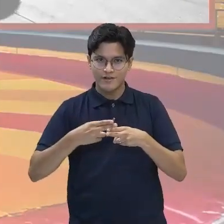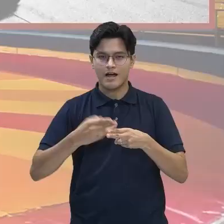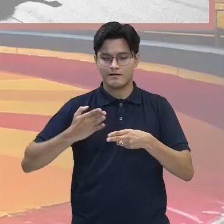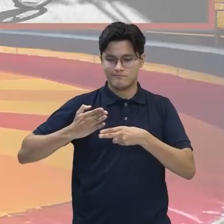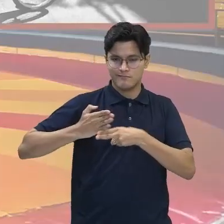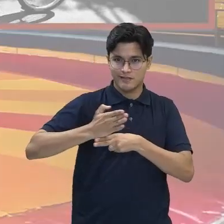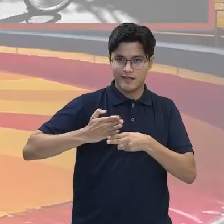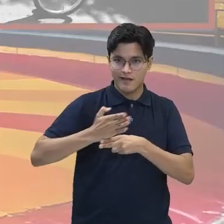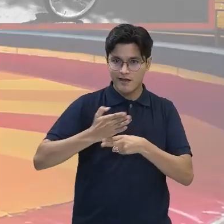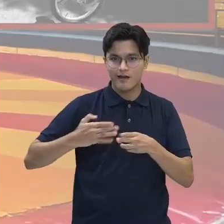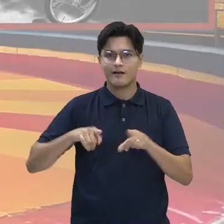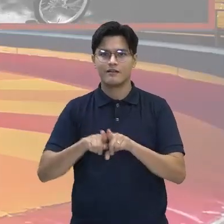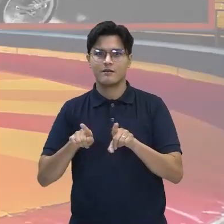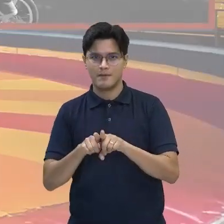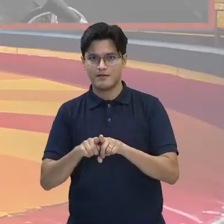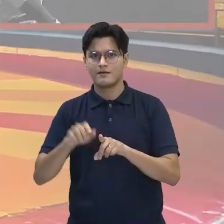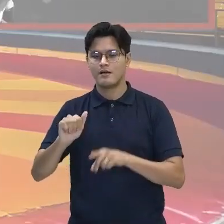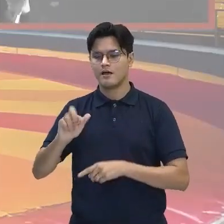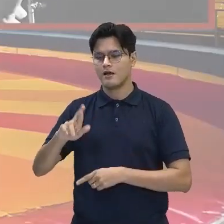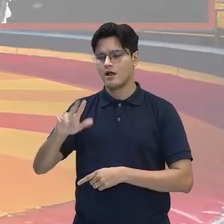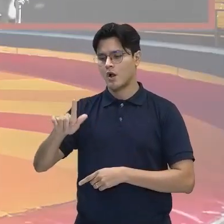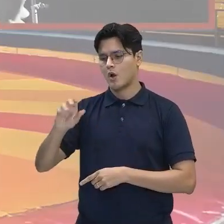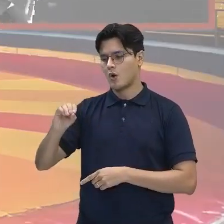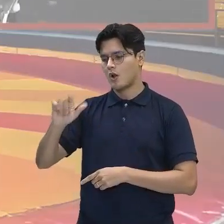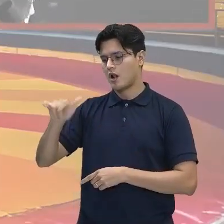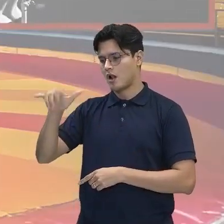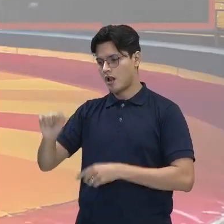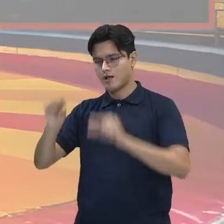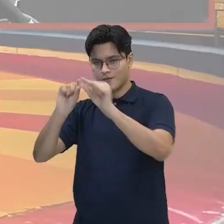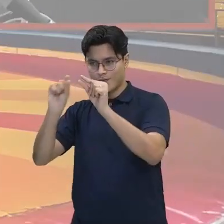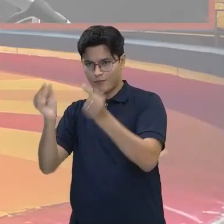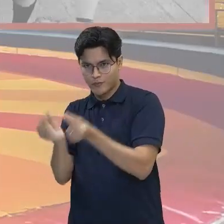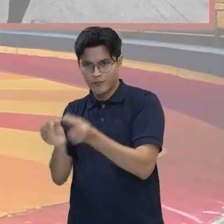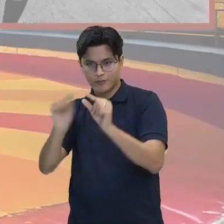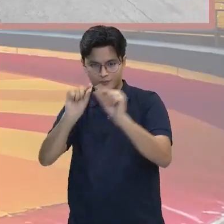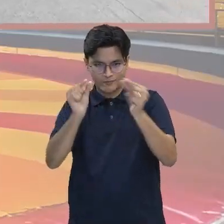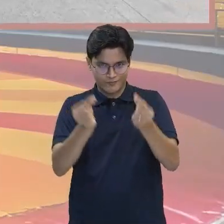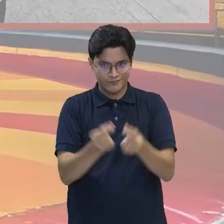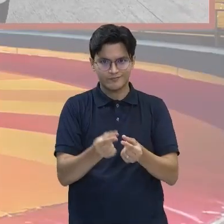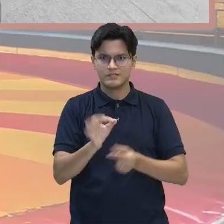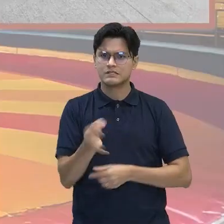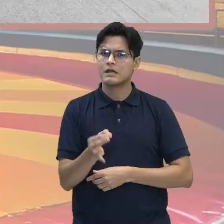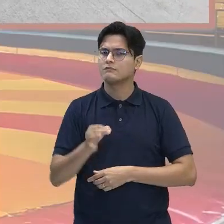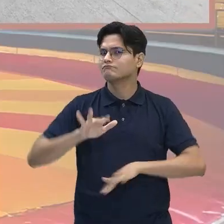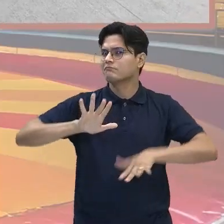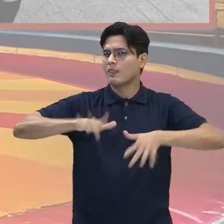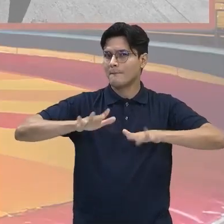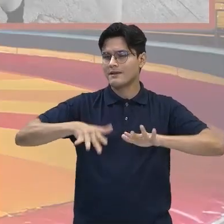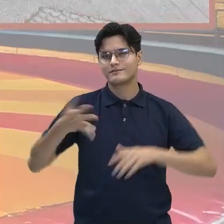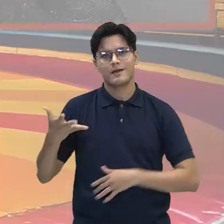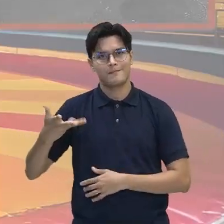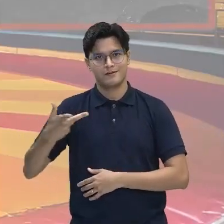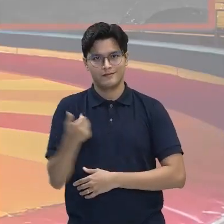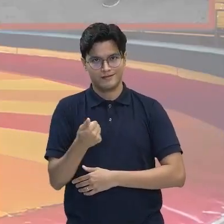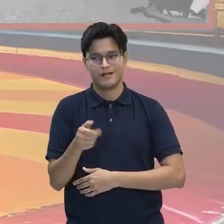caixas, tudo vai depender do que? Da habilidade desse malabarista. E aí nós